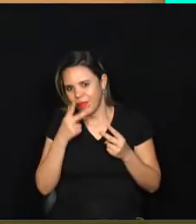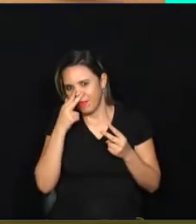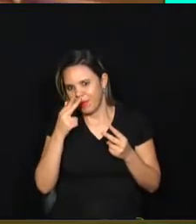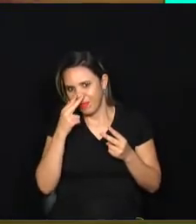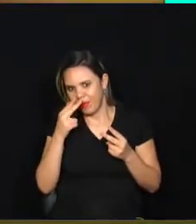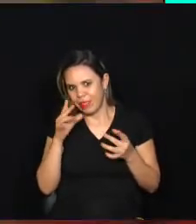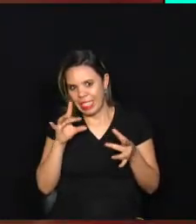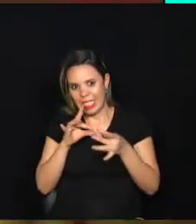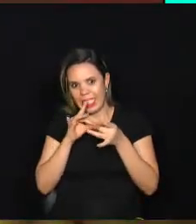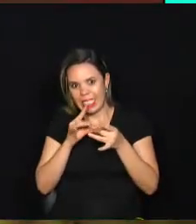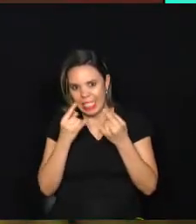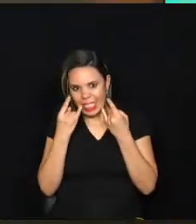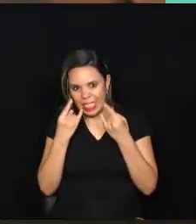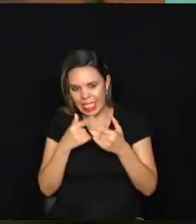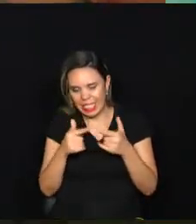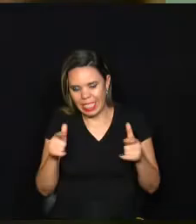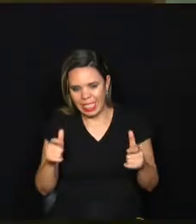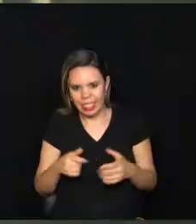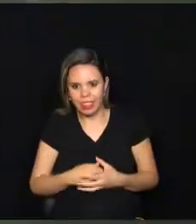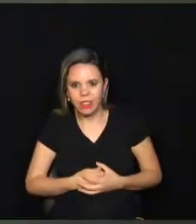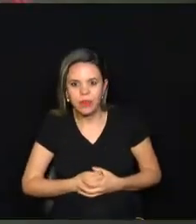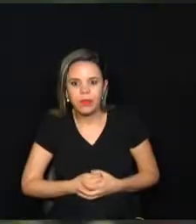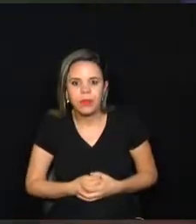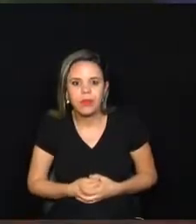imã para atrair grandes aventuras.